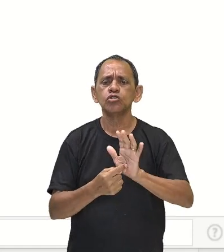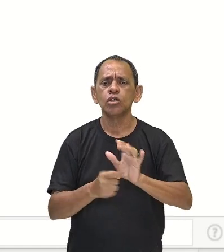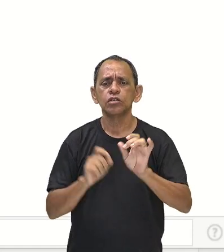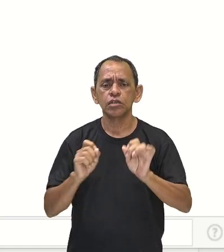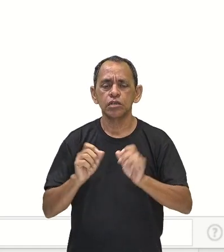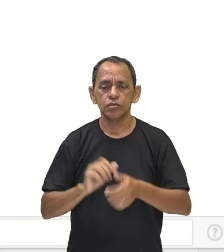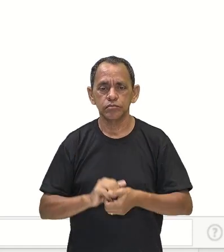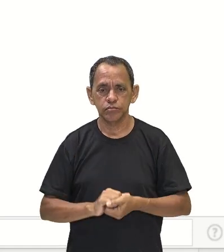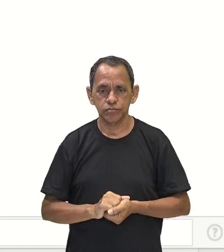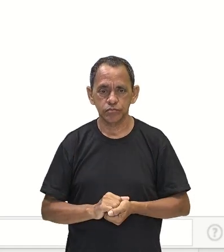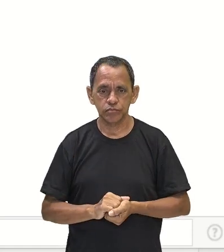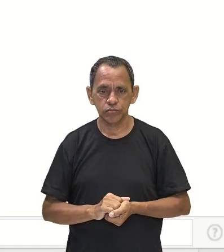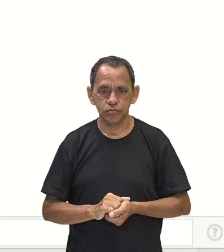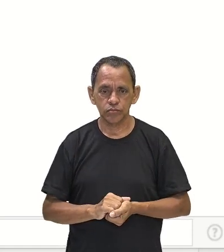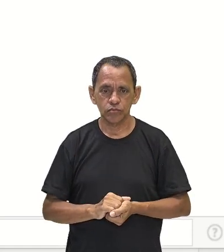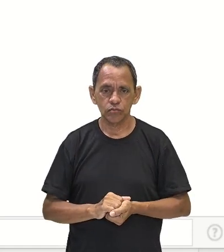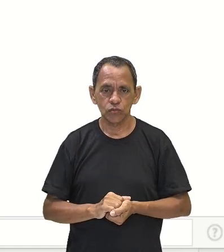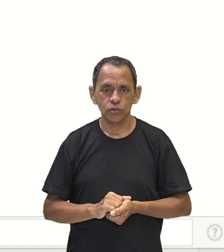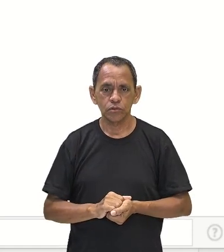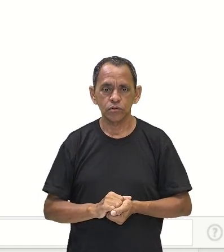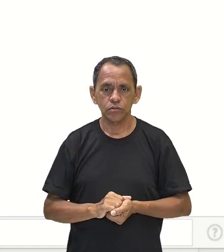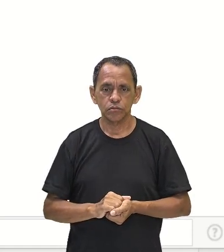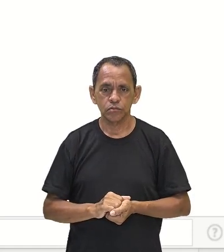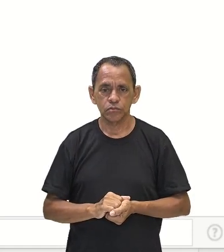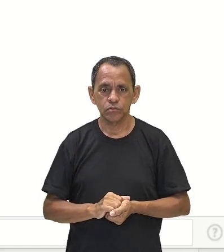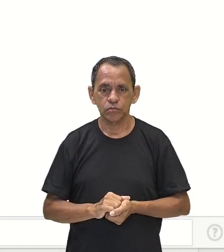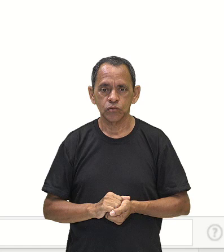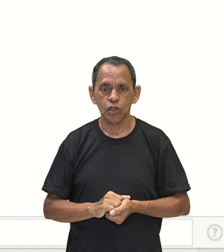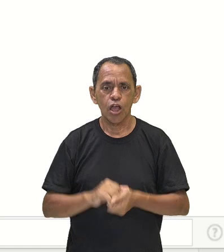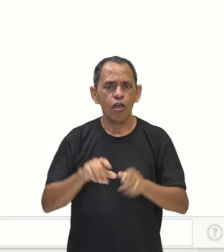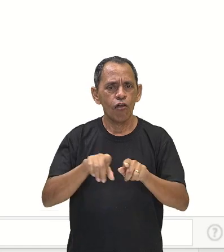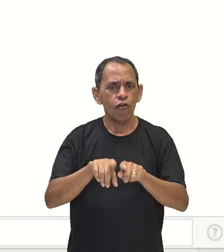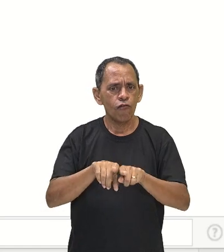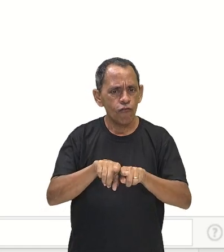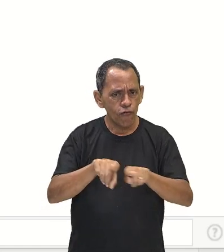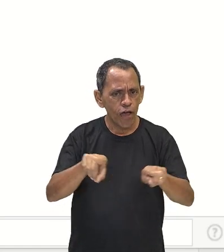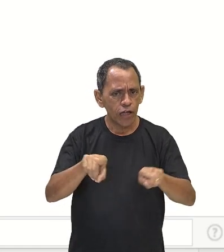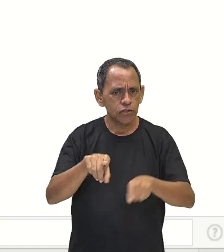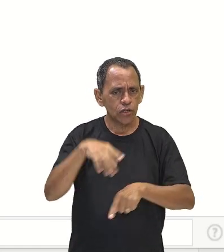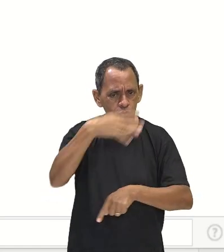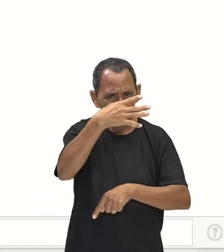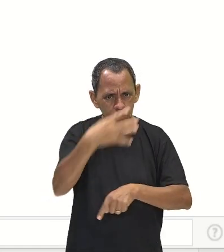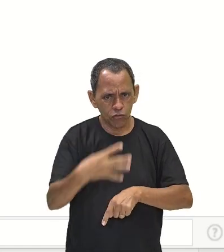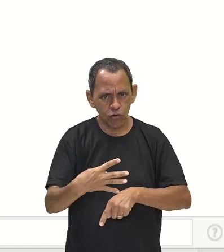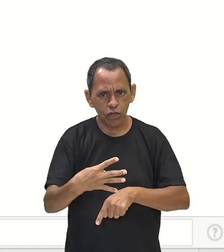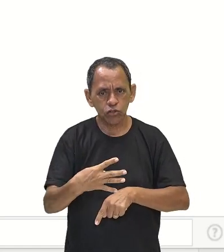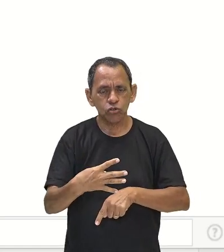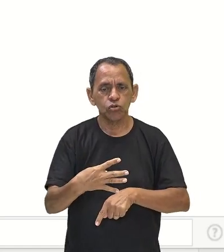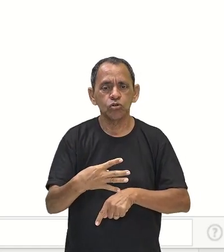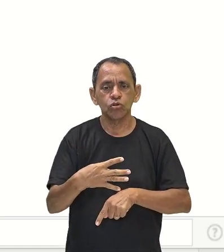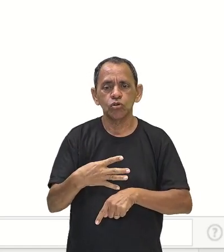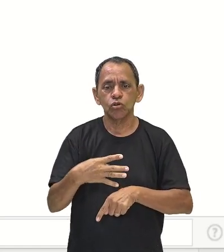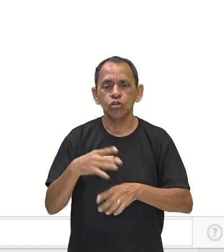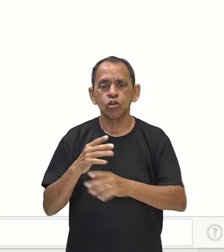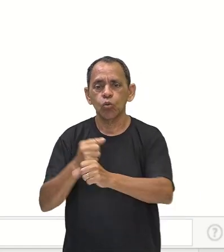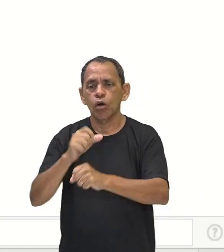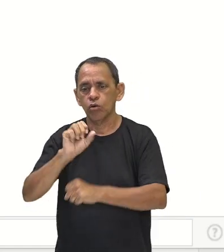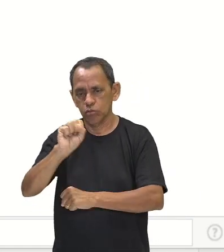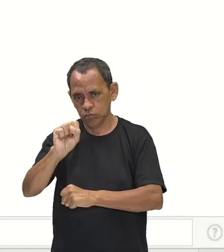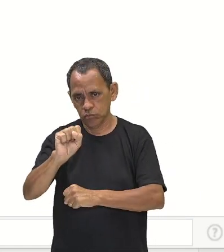arestas. Nós temos quantos vértices? 4 aqui em cima, 4 aqui embaixo. Então, são 8. Né?